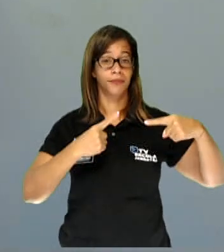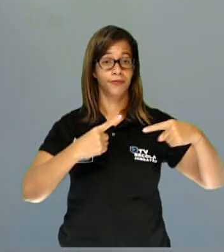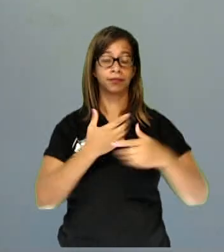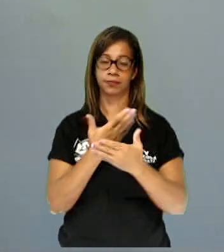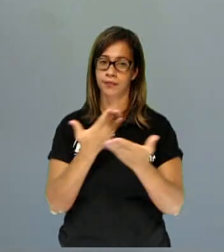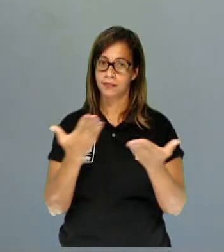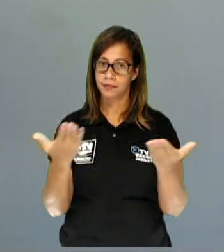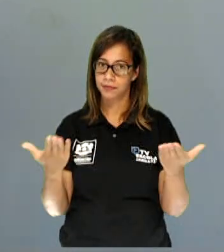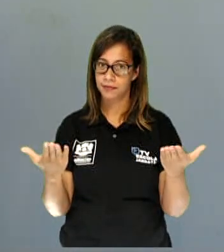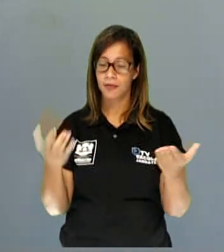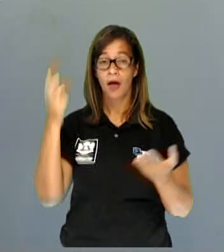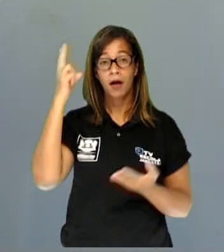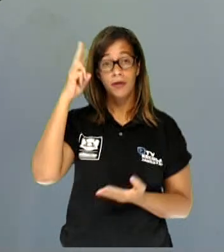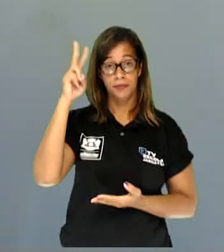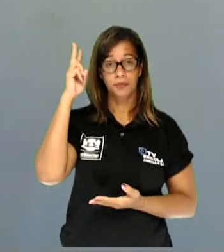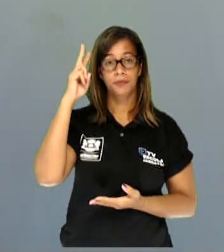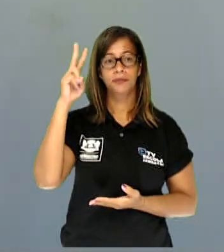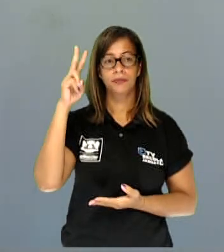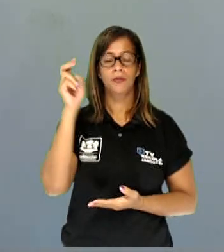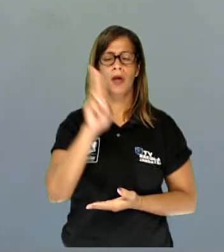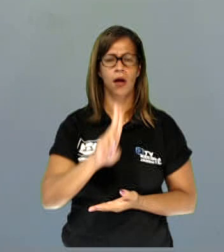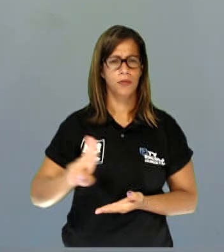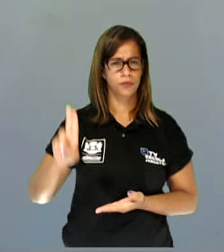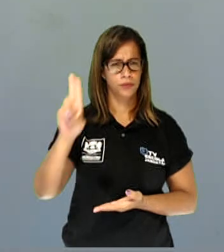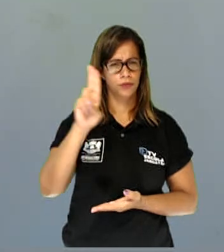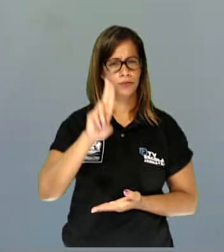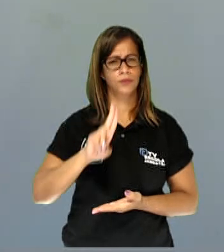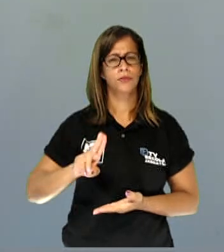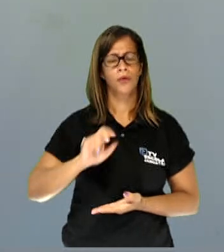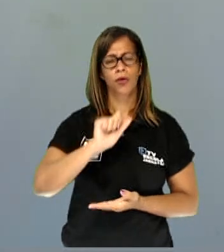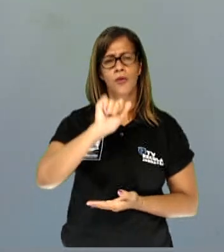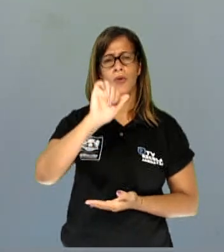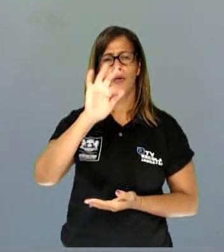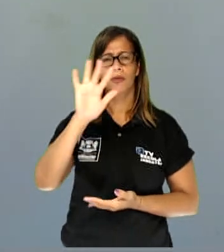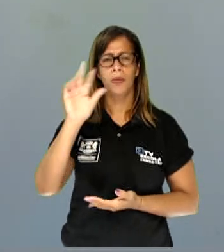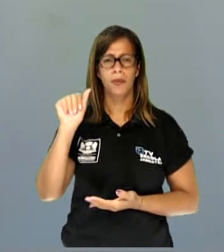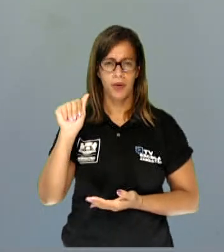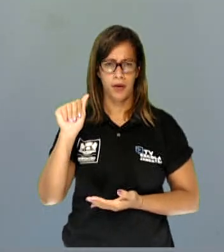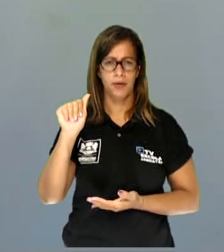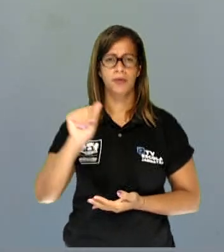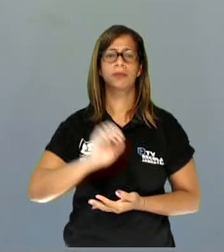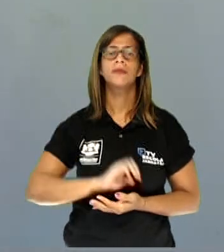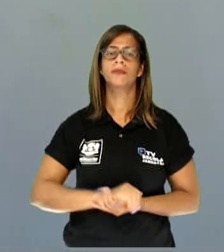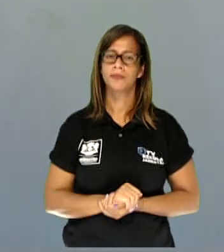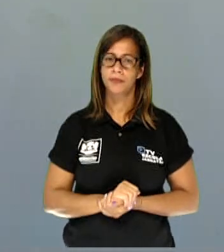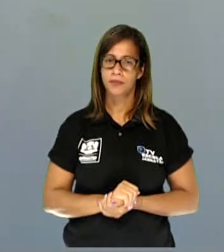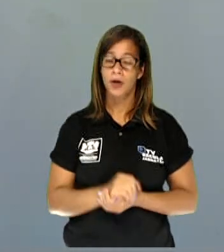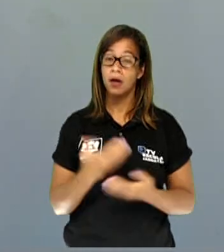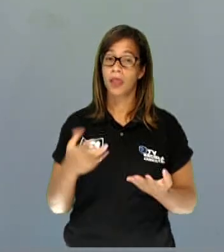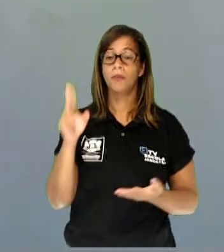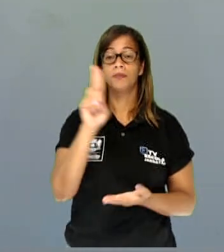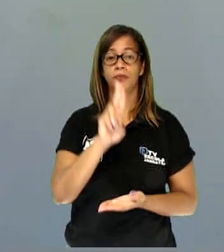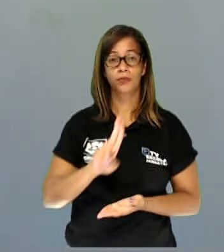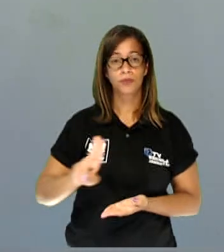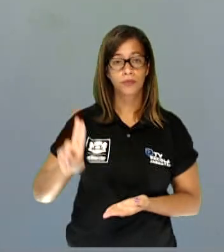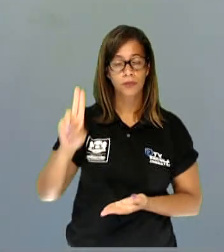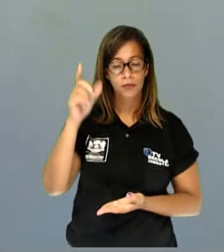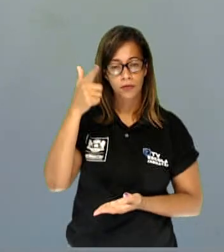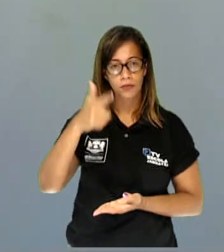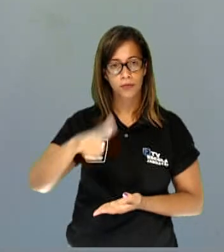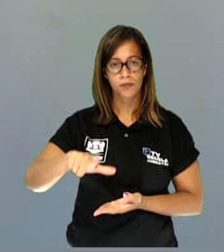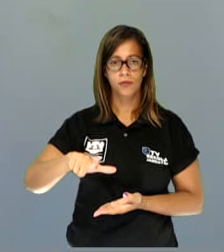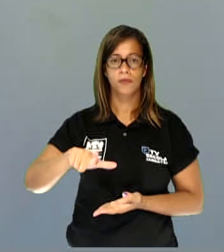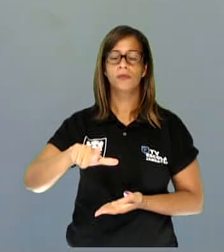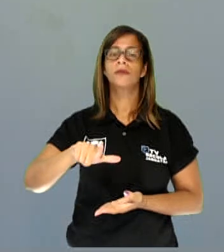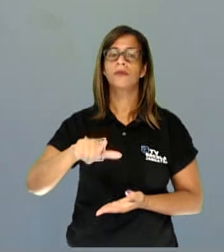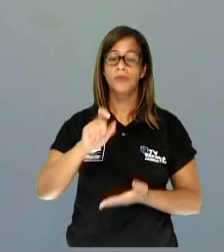vocês. Lembram que também já utilizamos o nosso alfabeto móvel? Então, agora, utilizando o alfabeto móvel novamente,